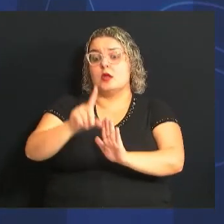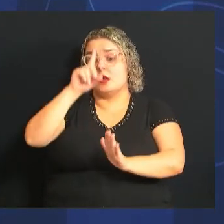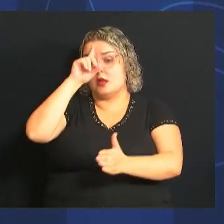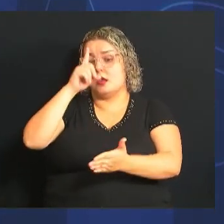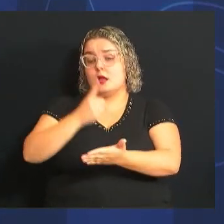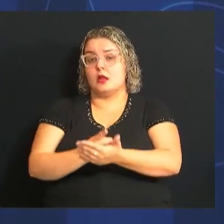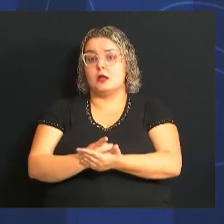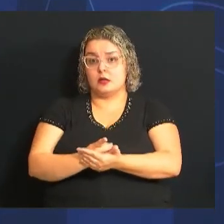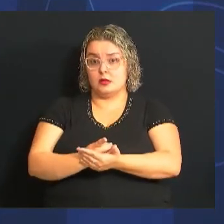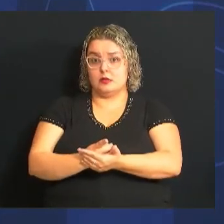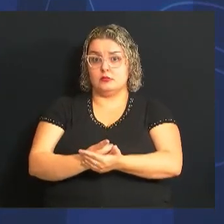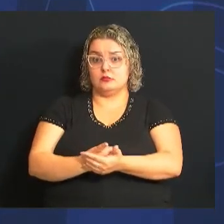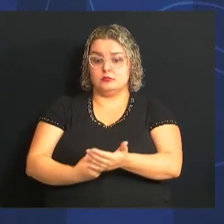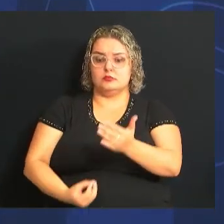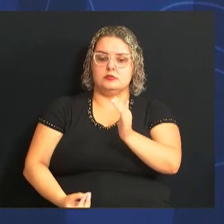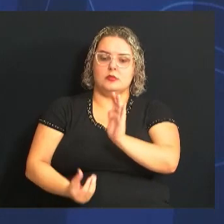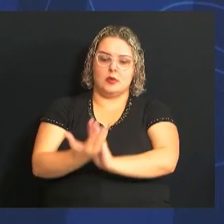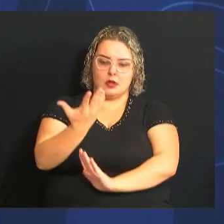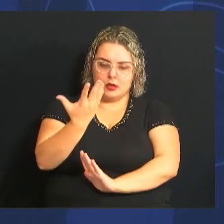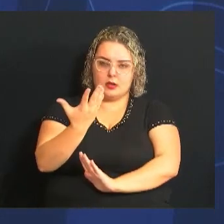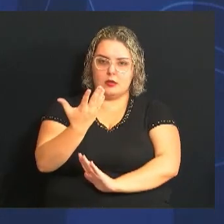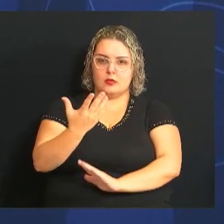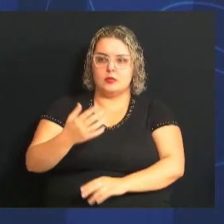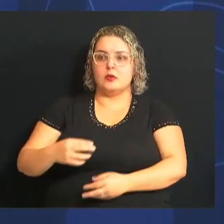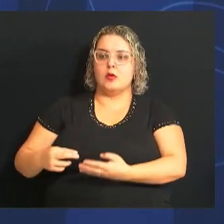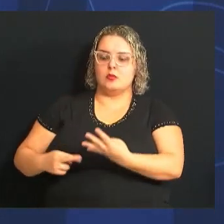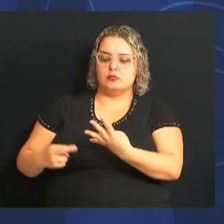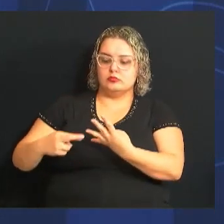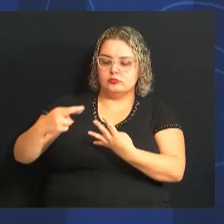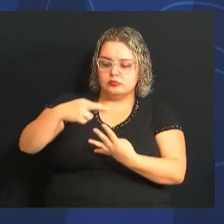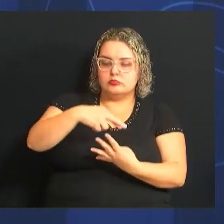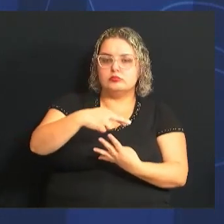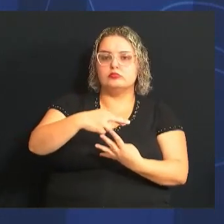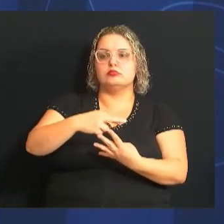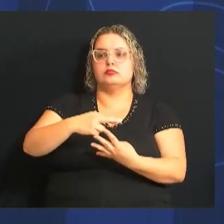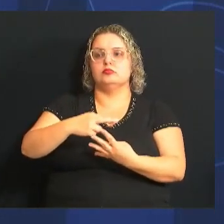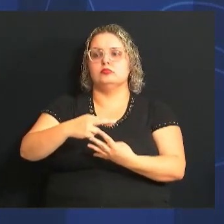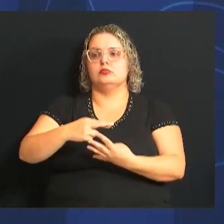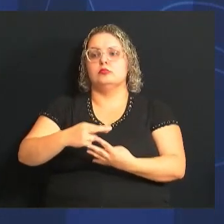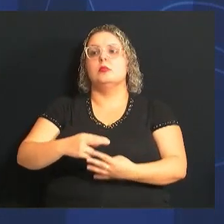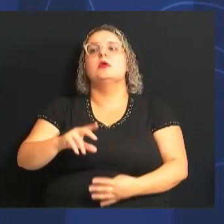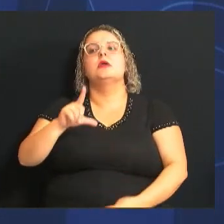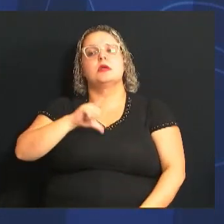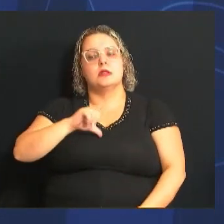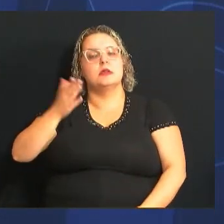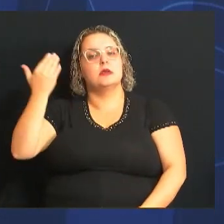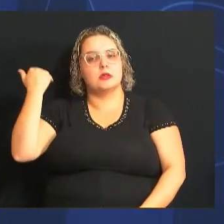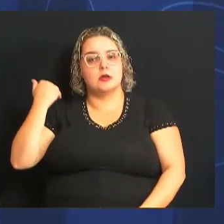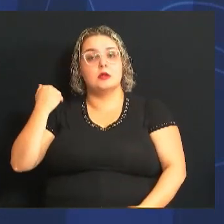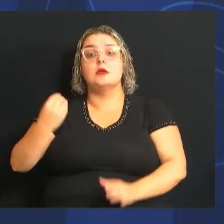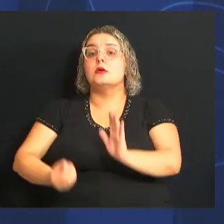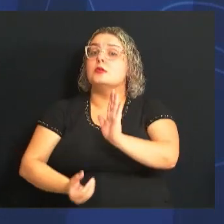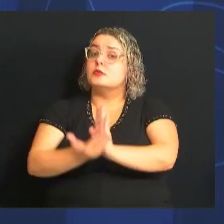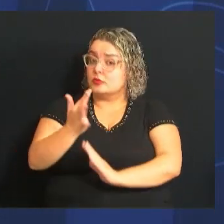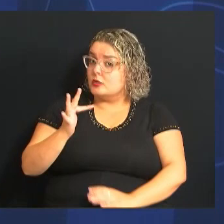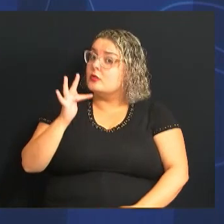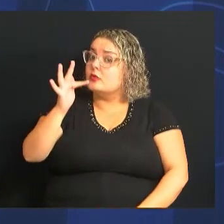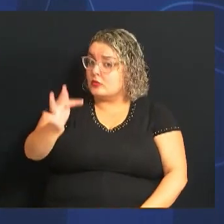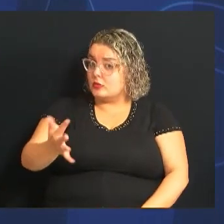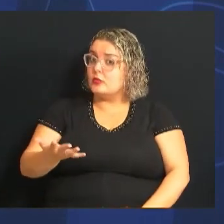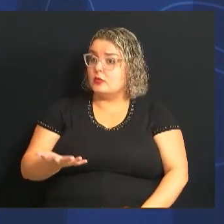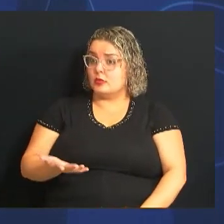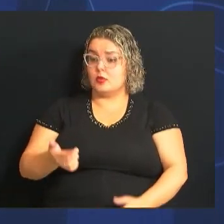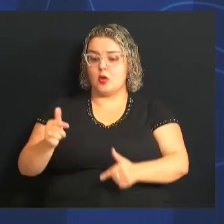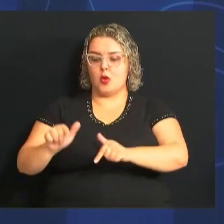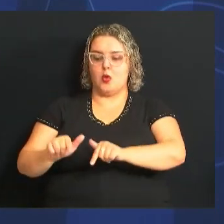sejam instalados nos ecopontos, tanto existentes quanto os criados futuramente,